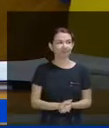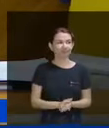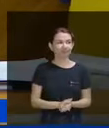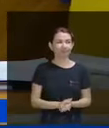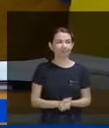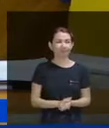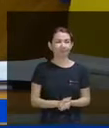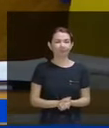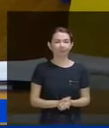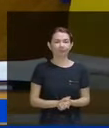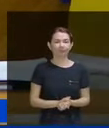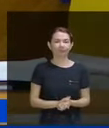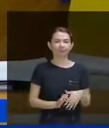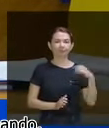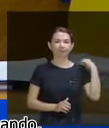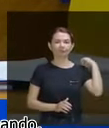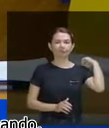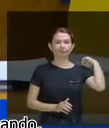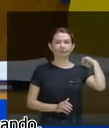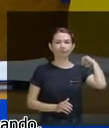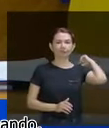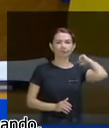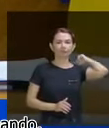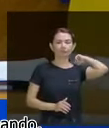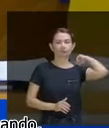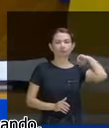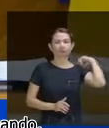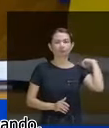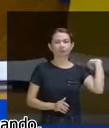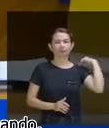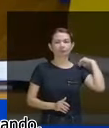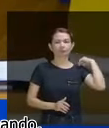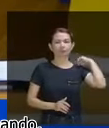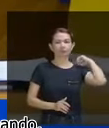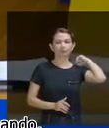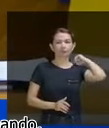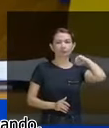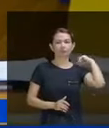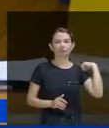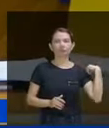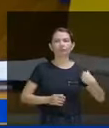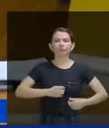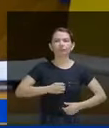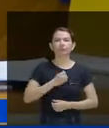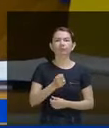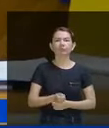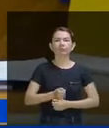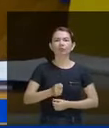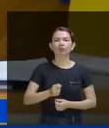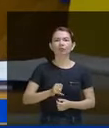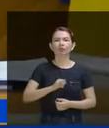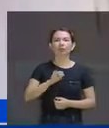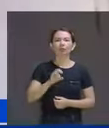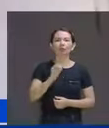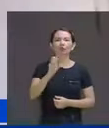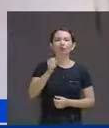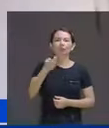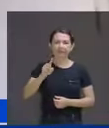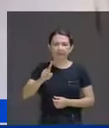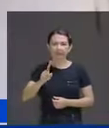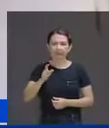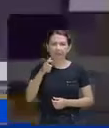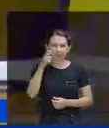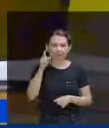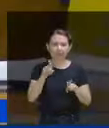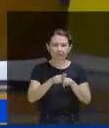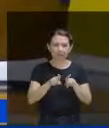Vamos chamar, eu não sei, o doutor José Célio também da Procuradoria estava acompanhando, eu acho que esse, não era isso, doutor José Célio? Era isso. Isso,